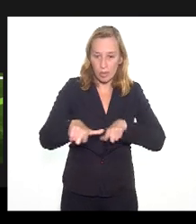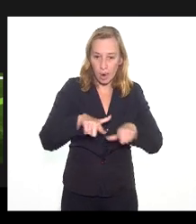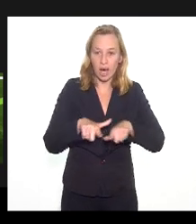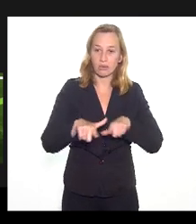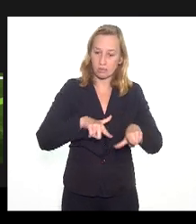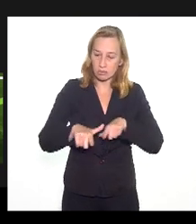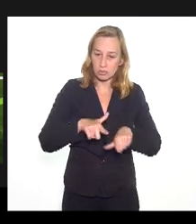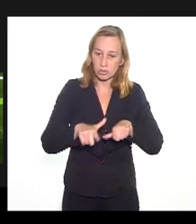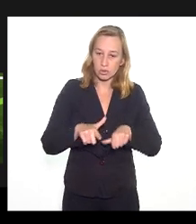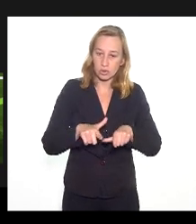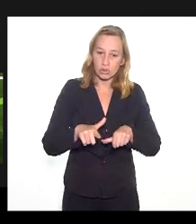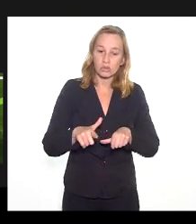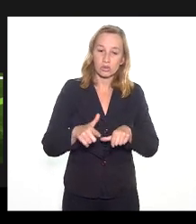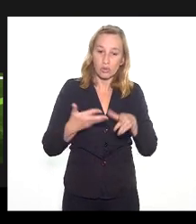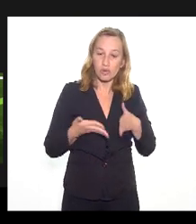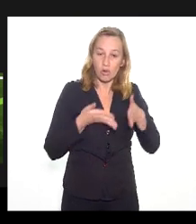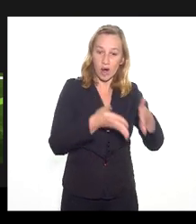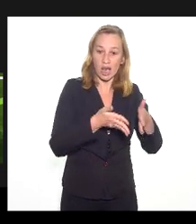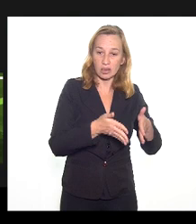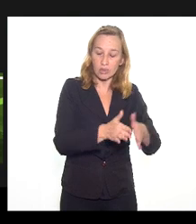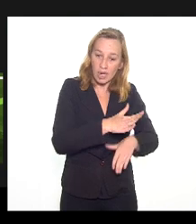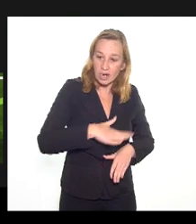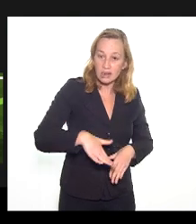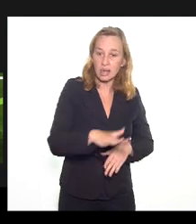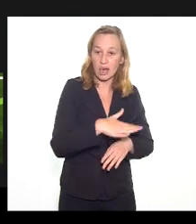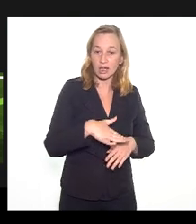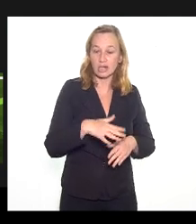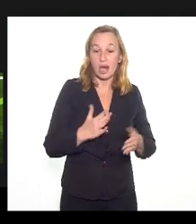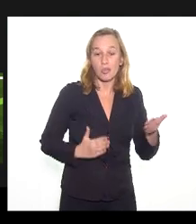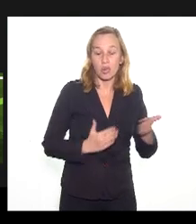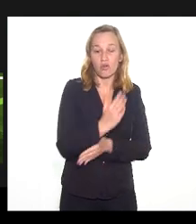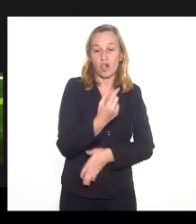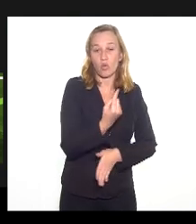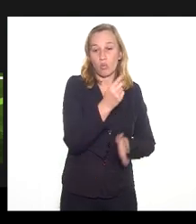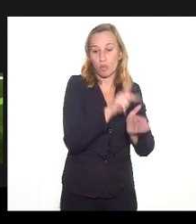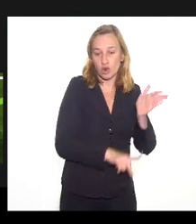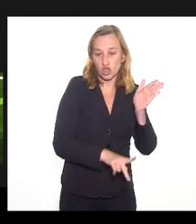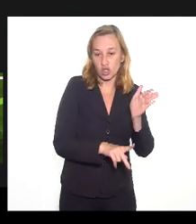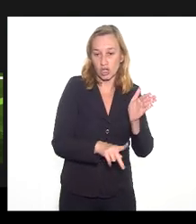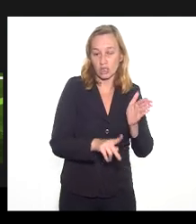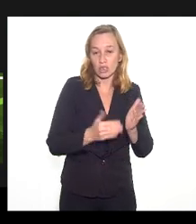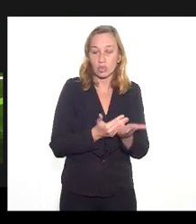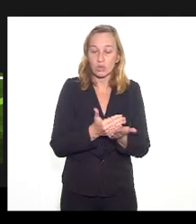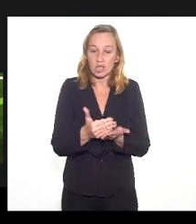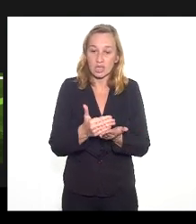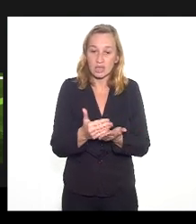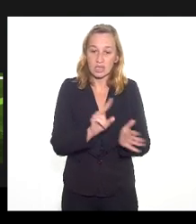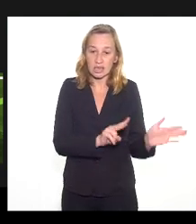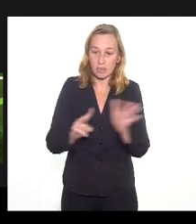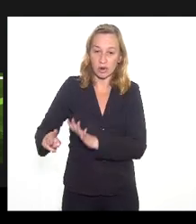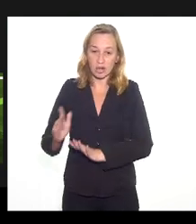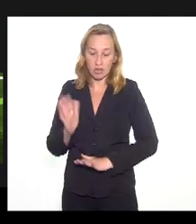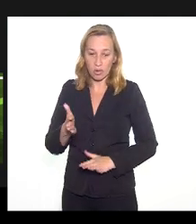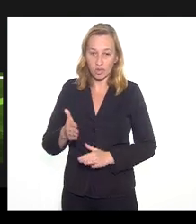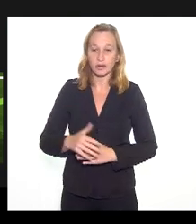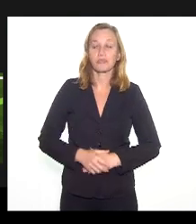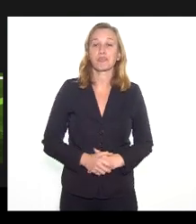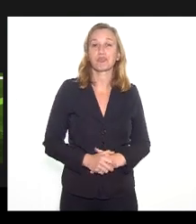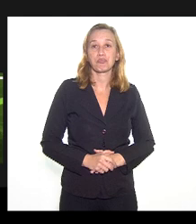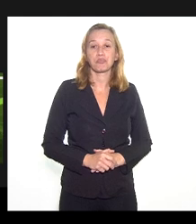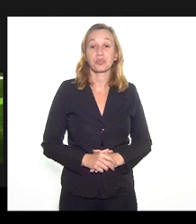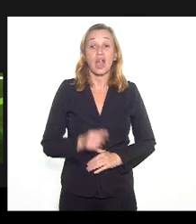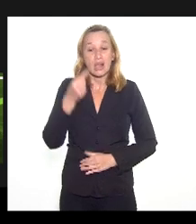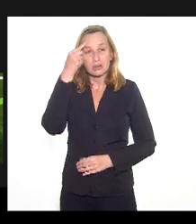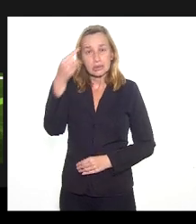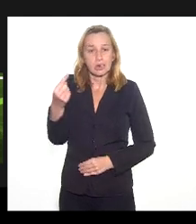né, para esse público. Acabamos de aprovar um projeto e lançá-lo agora no início dessa semana. E a